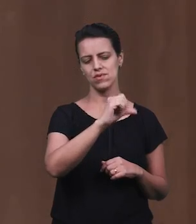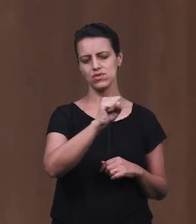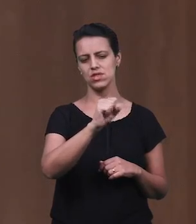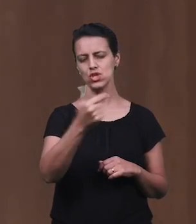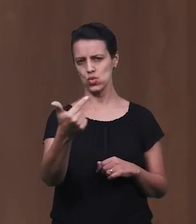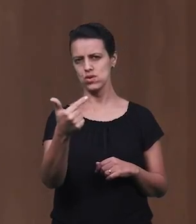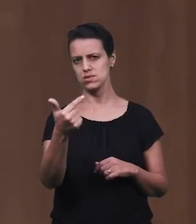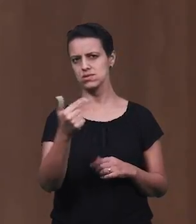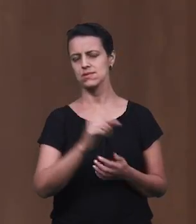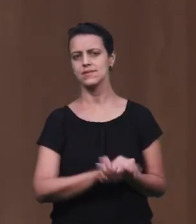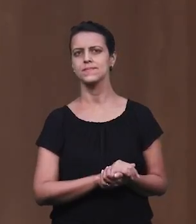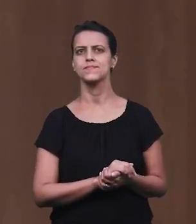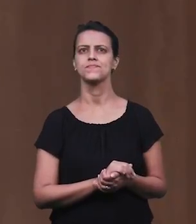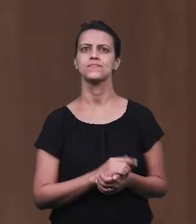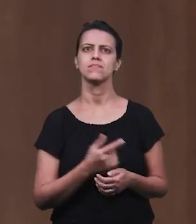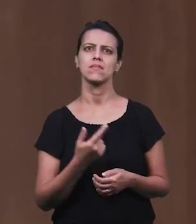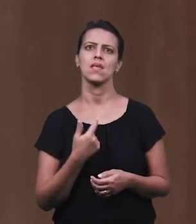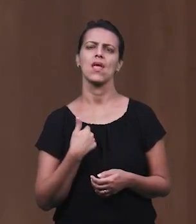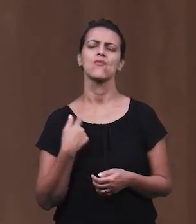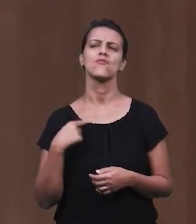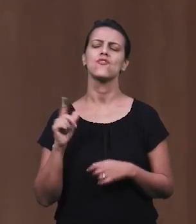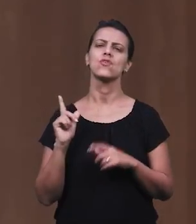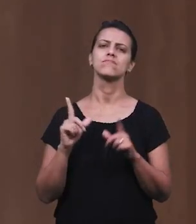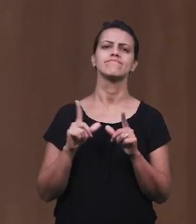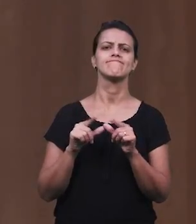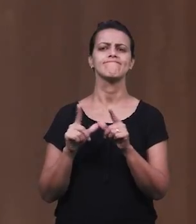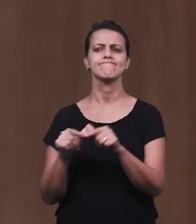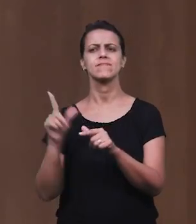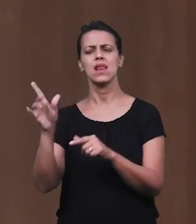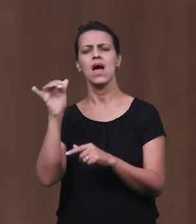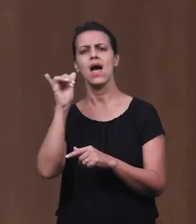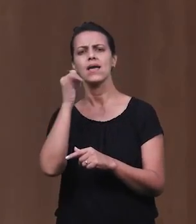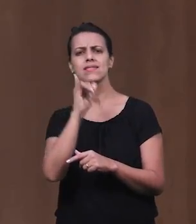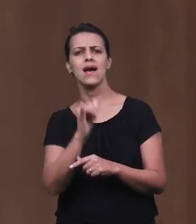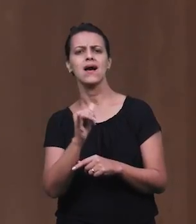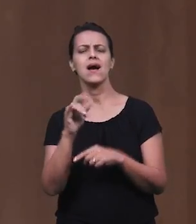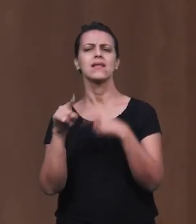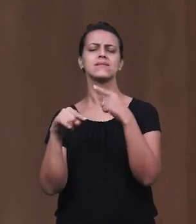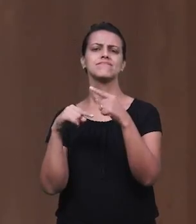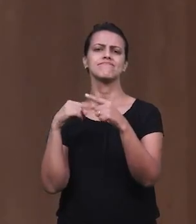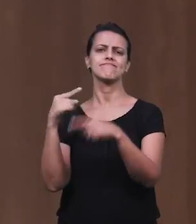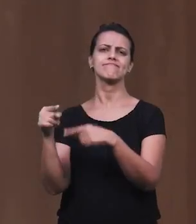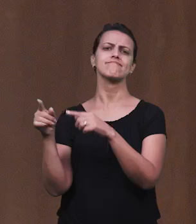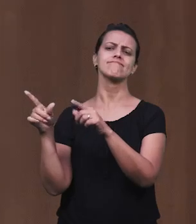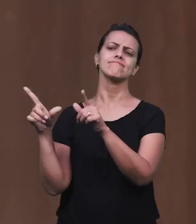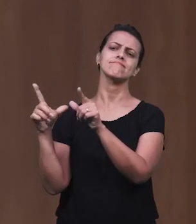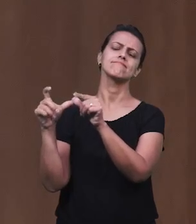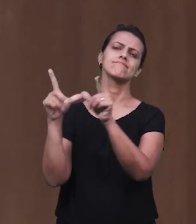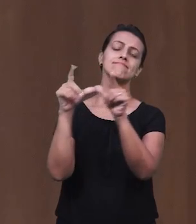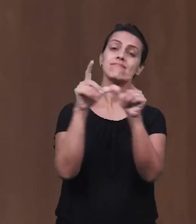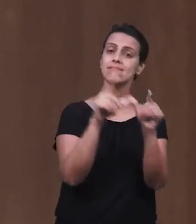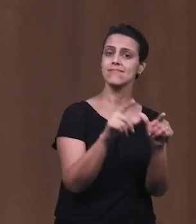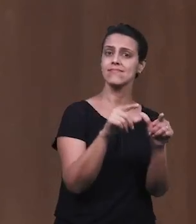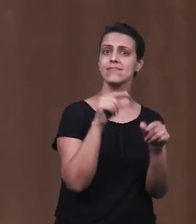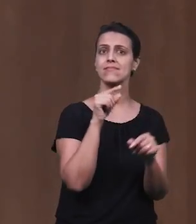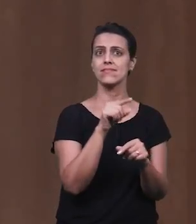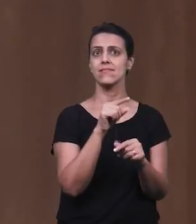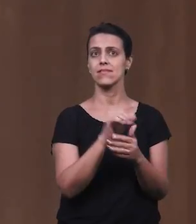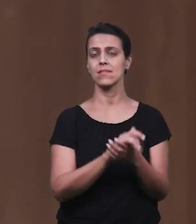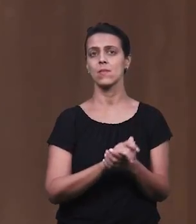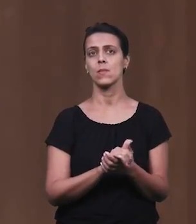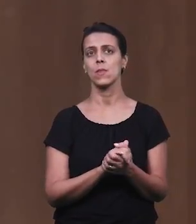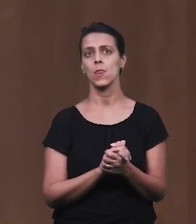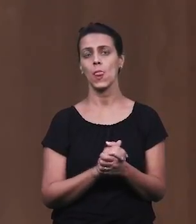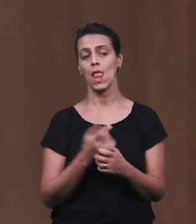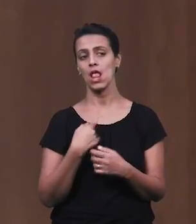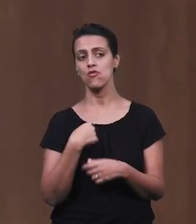viagem particular até, um trabalho que eu tinha realizado na Itália pela minha empresa, pela empresa que eu trabalhava nela. E aí,